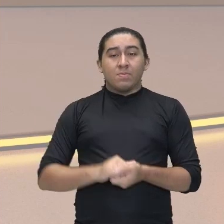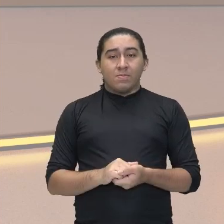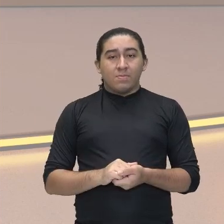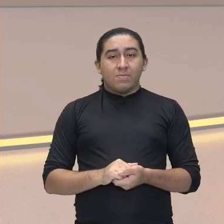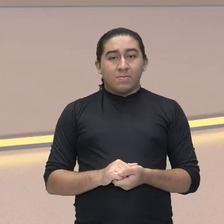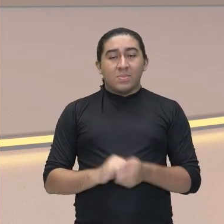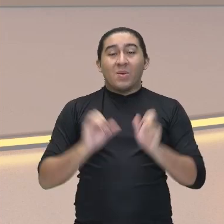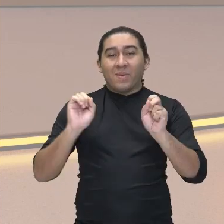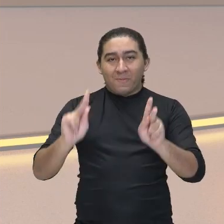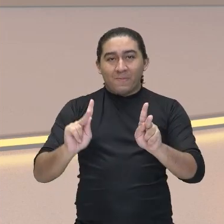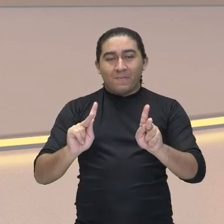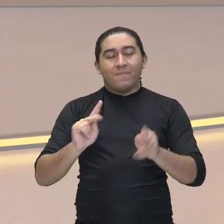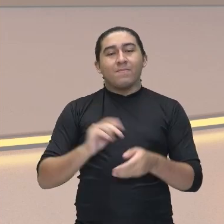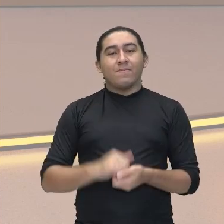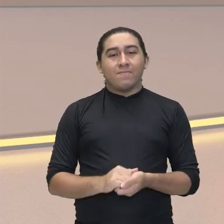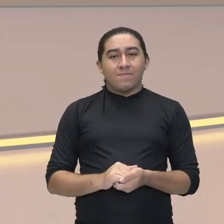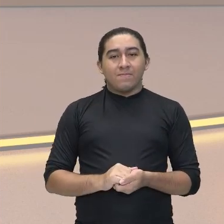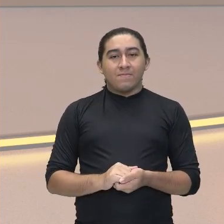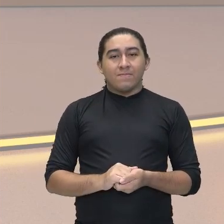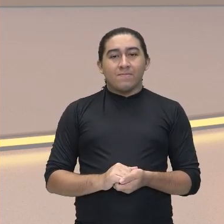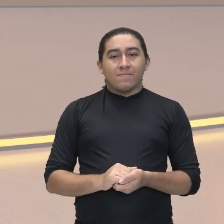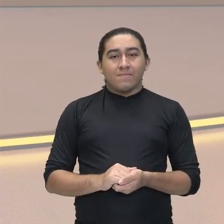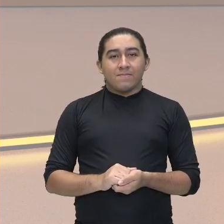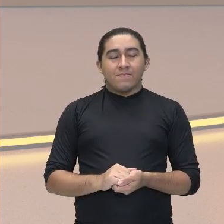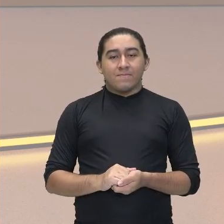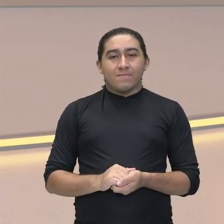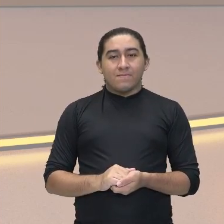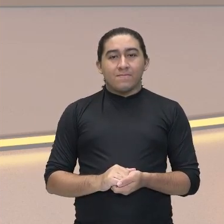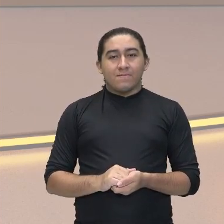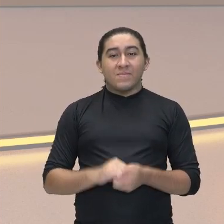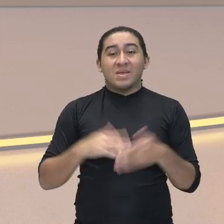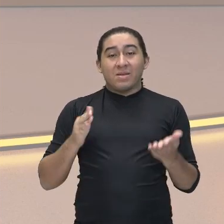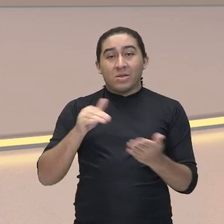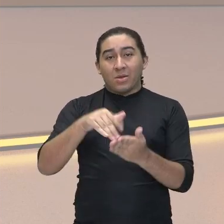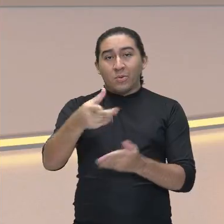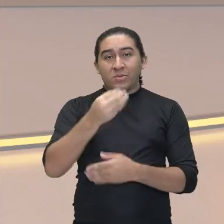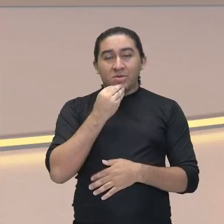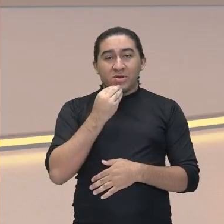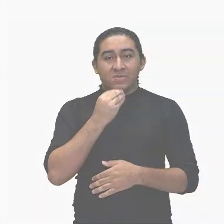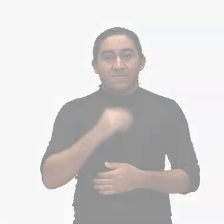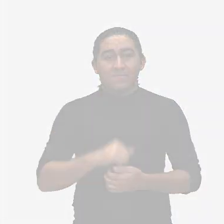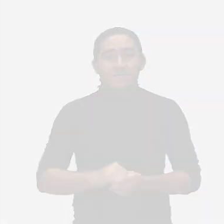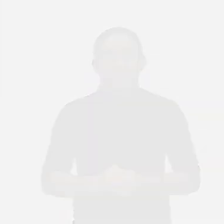Beleza? Tudo certinho, pessoal? Então, até a próxima.